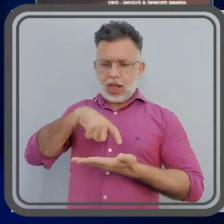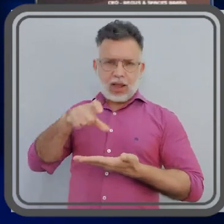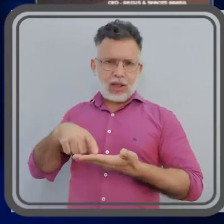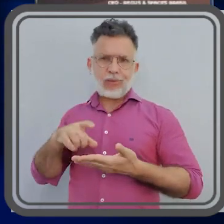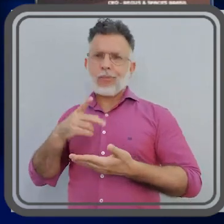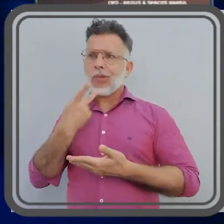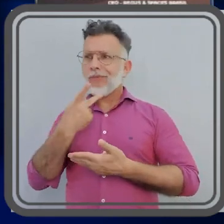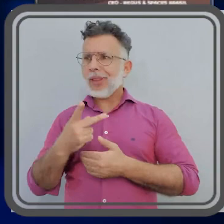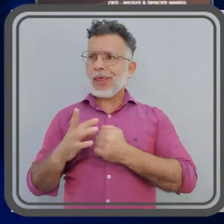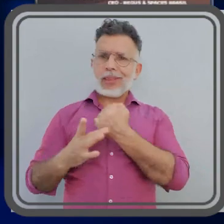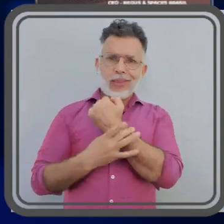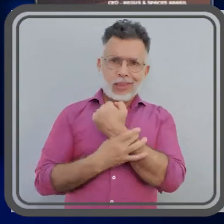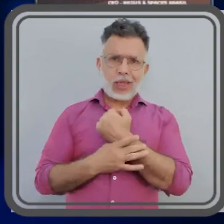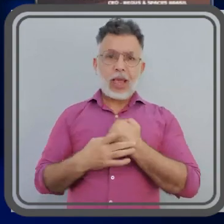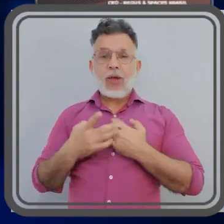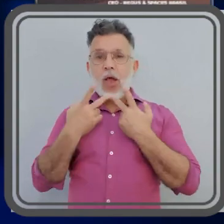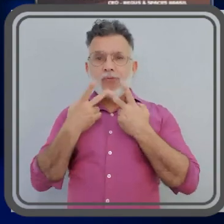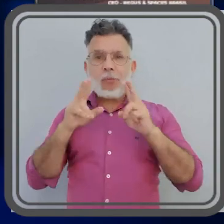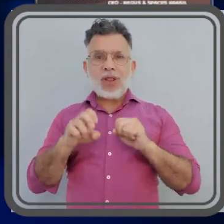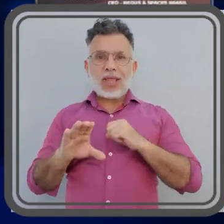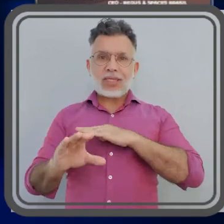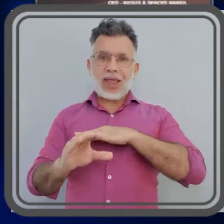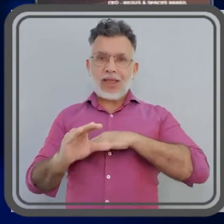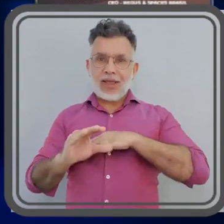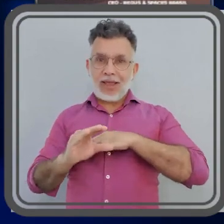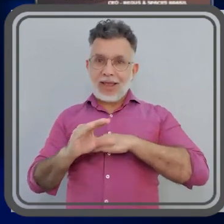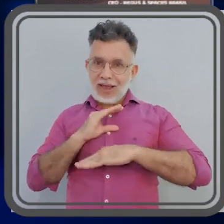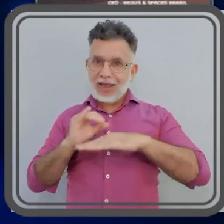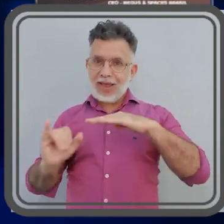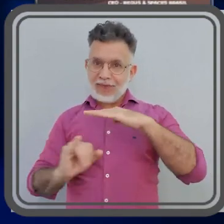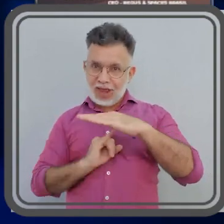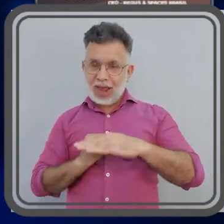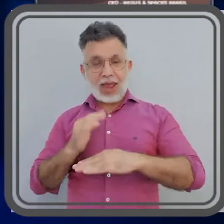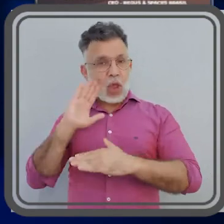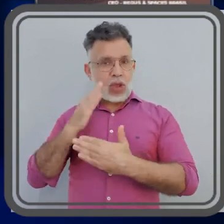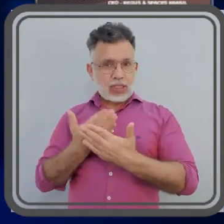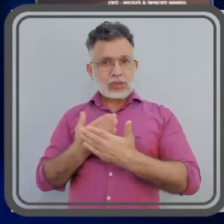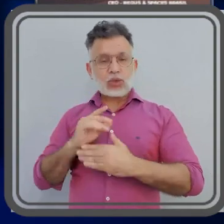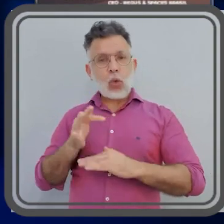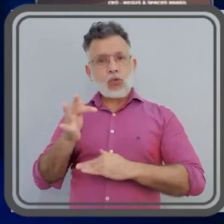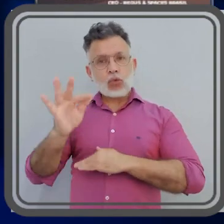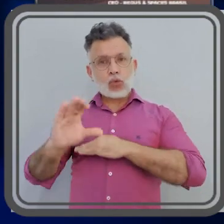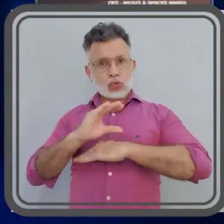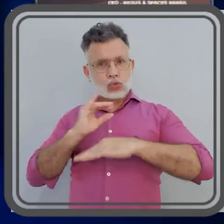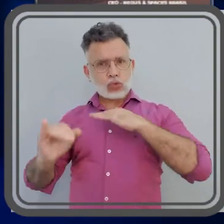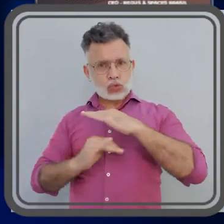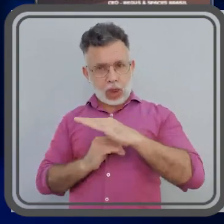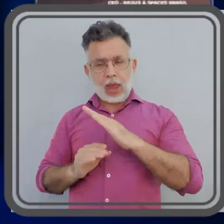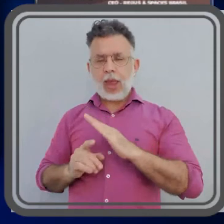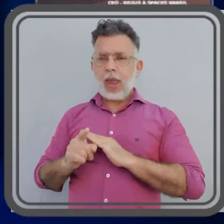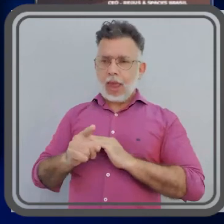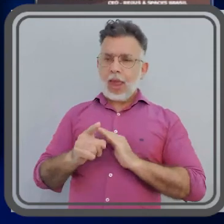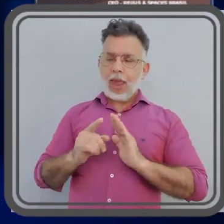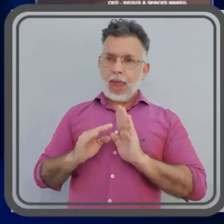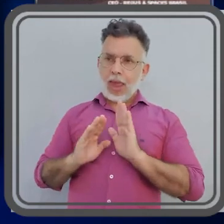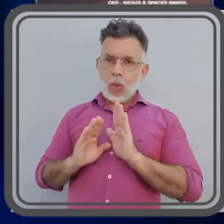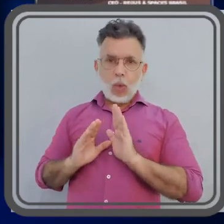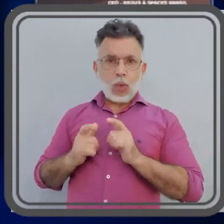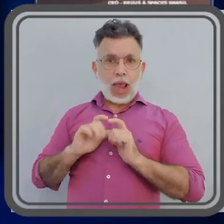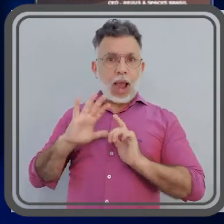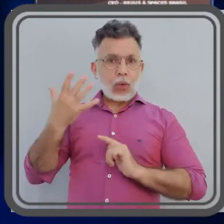seguros, etc. Vamos falar de investimentos. Eu acredito que o futuro dos investimentos é seguir muito o que aconteceu nos Estados